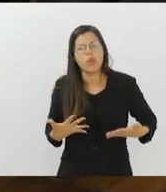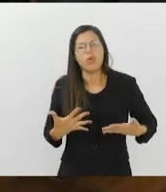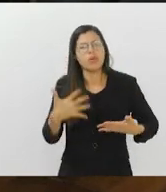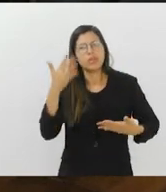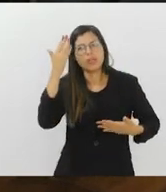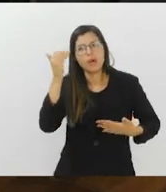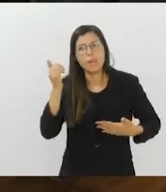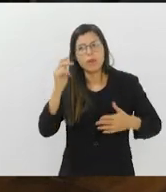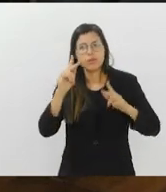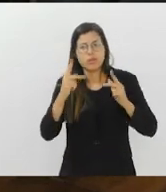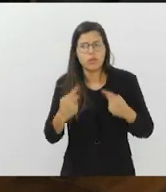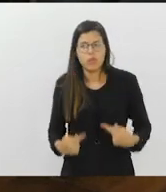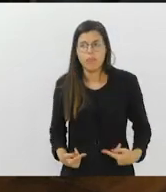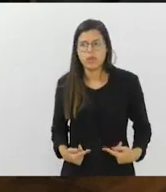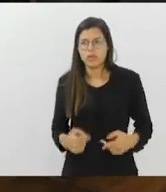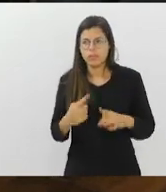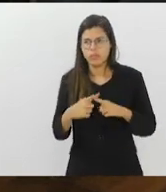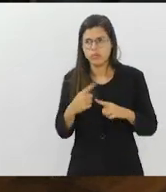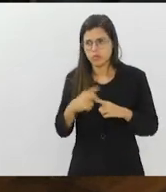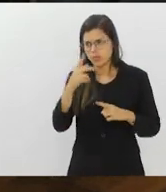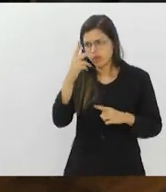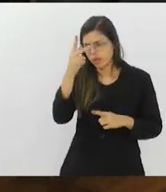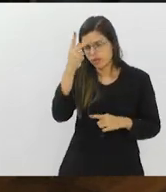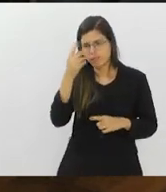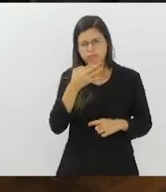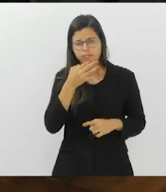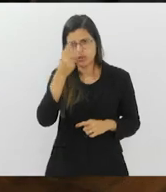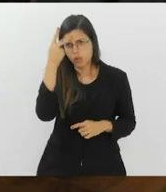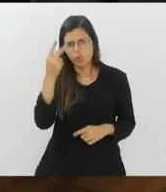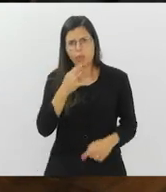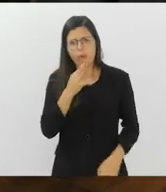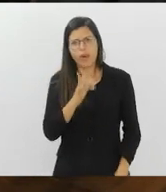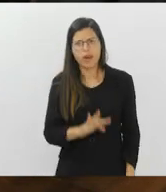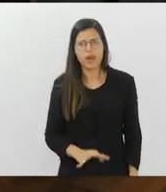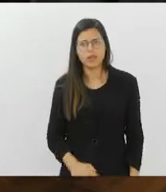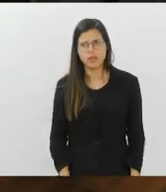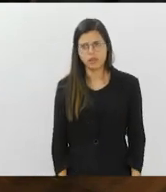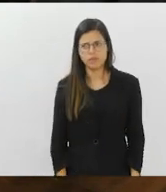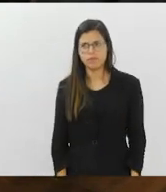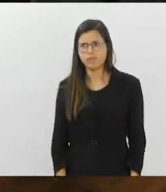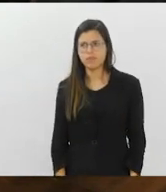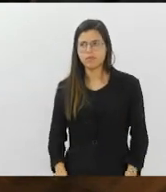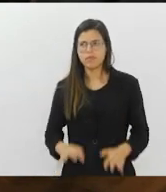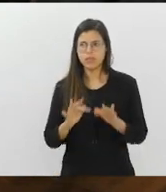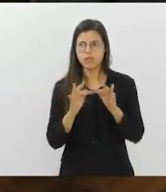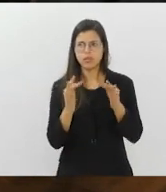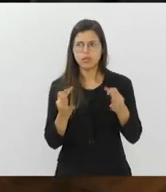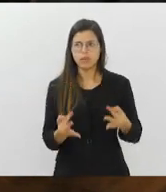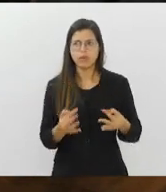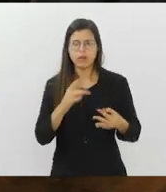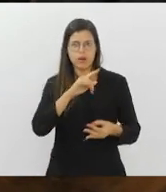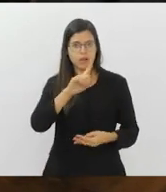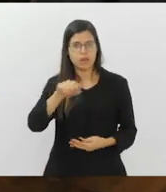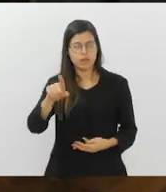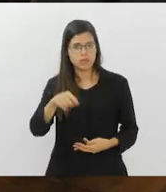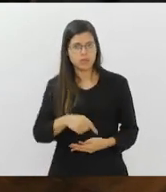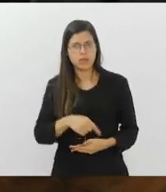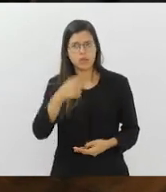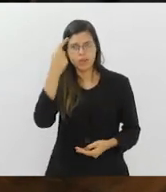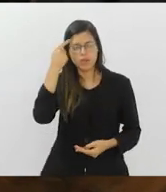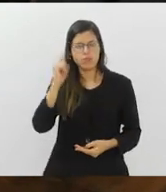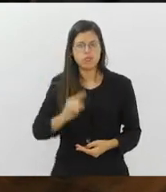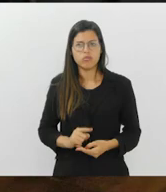que ninguém conhece cada caso. Ninguém conhece. Simplesmente vai lá, cancela, sem saber quem